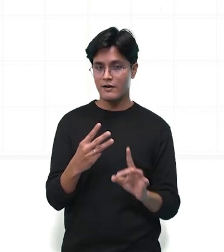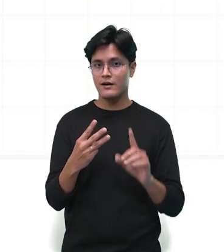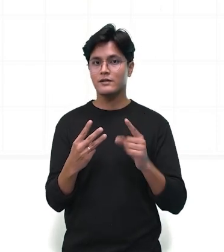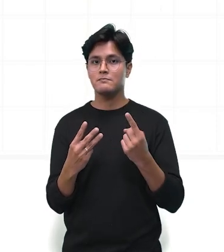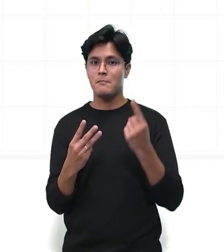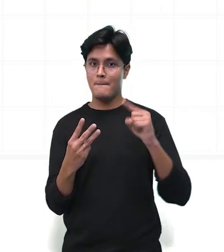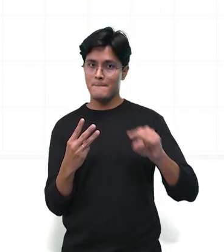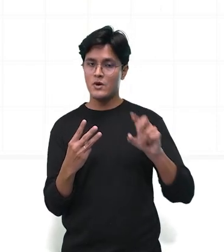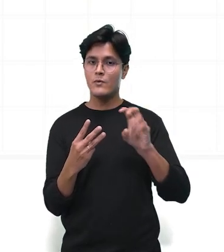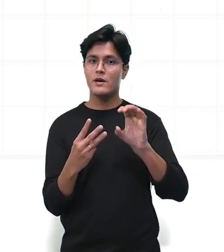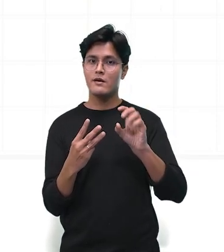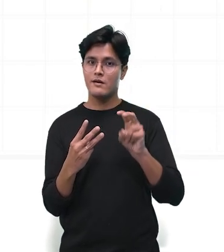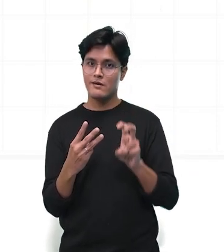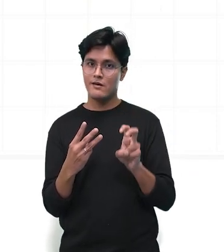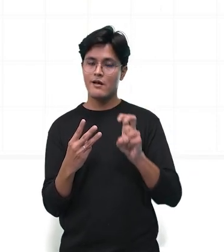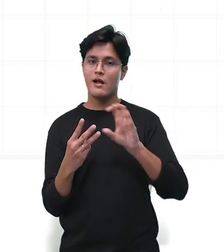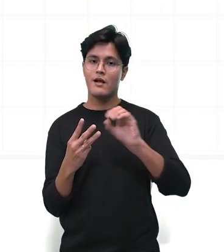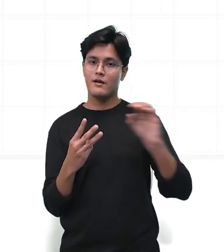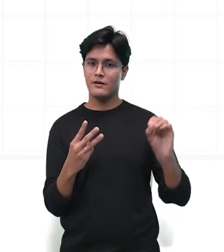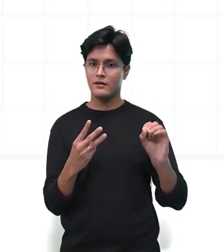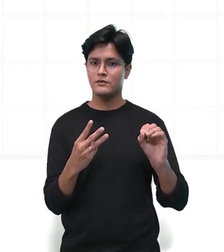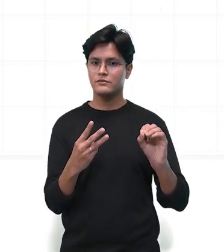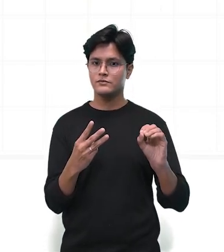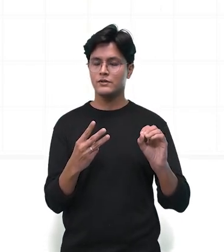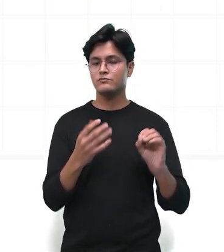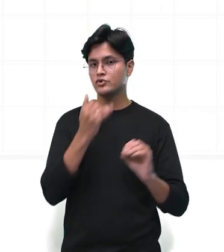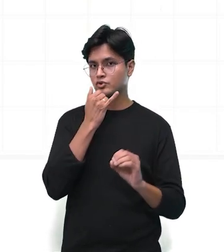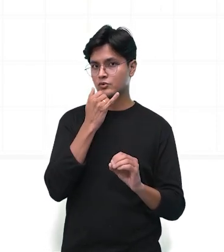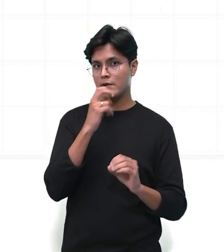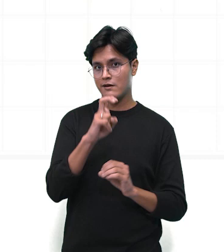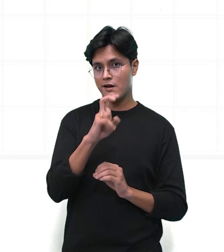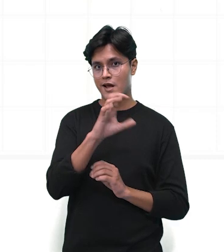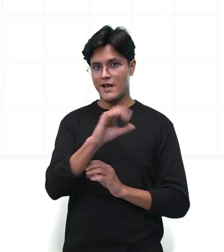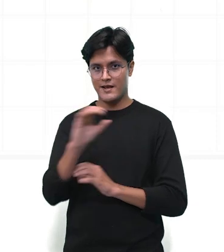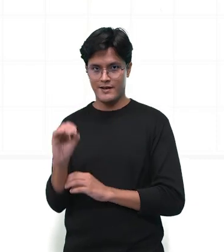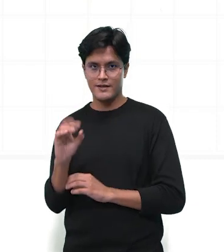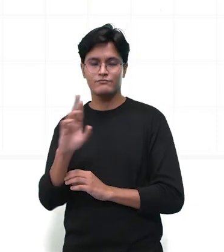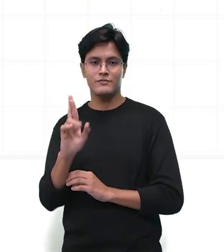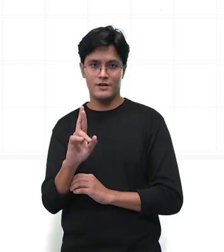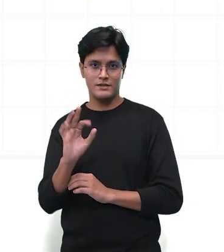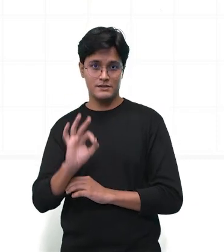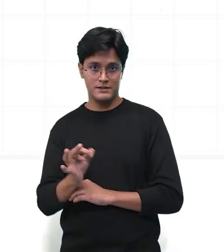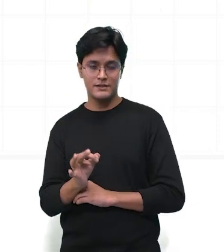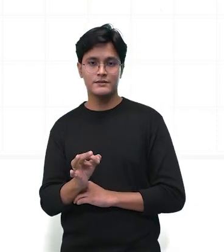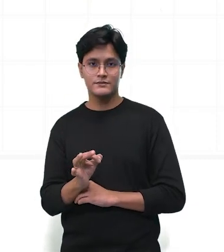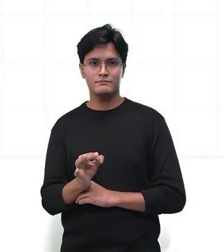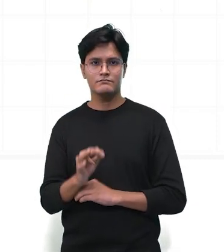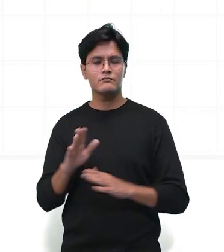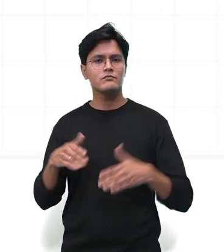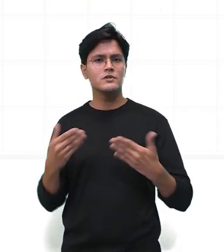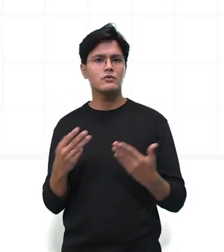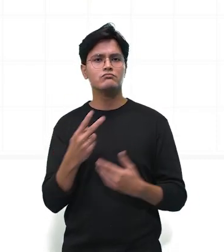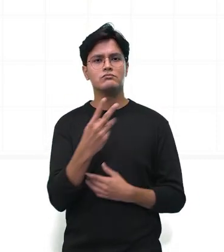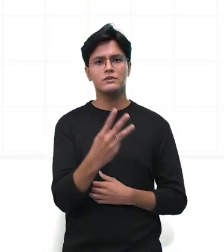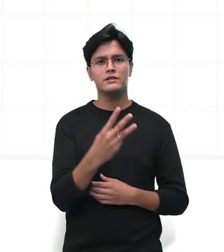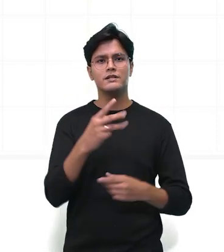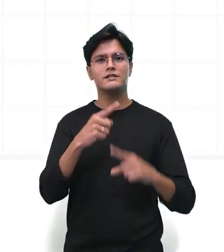Ora, 3 vezes 500 vai dar quanto, hein, pessoal? Tranquilo, né?